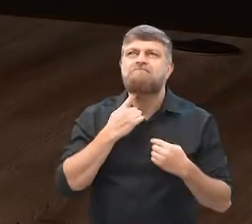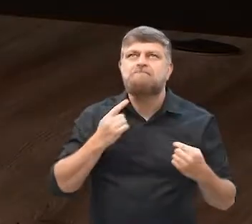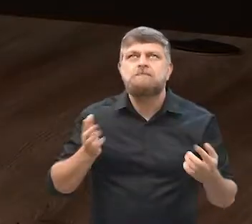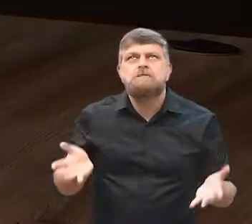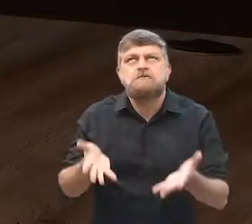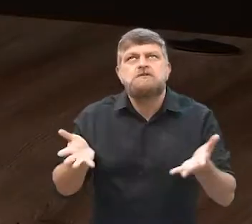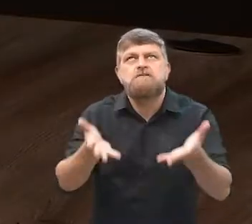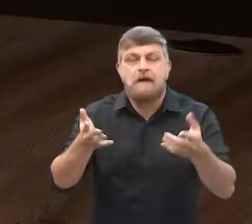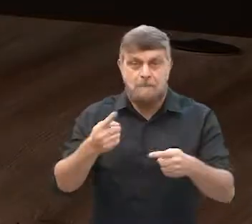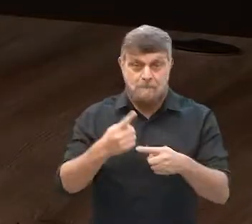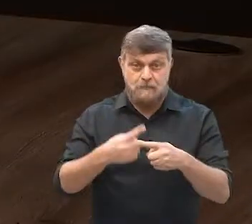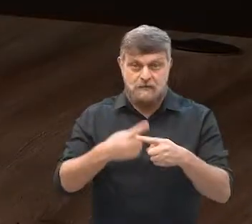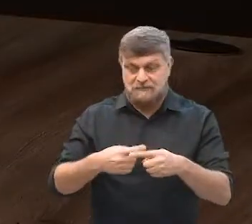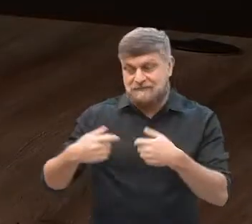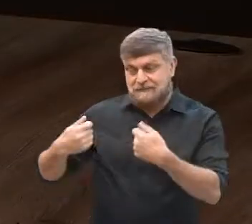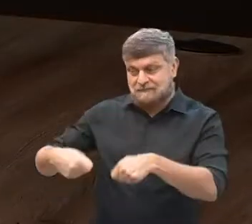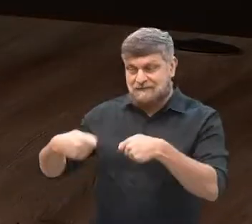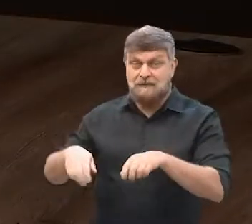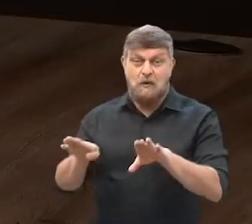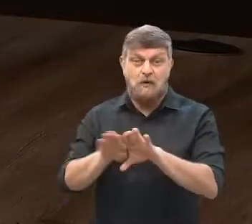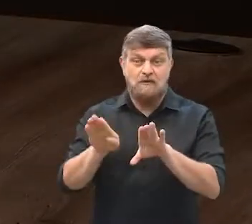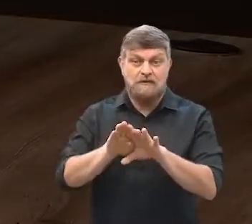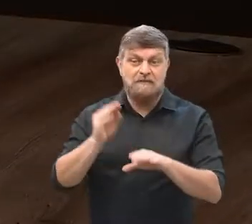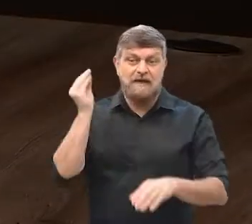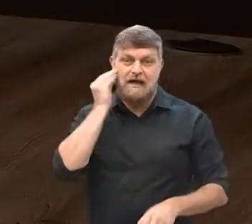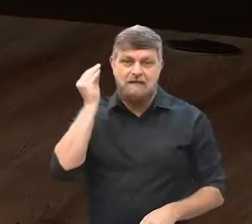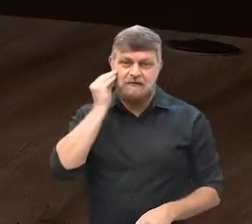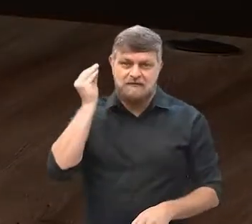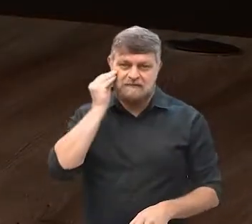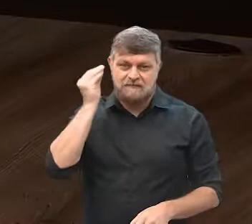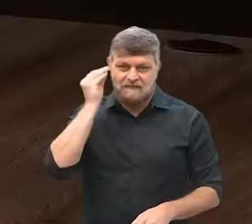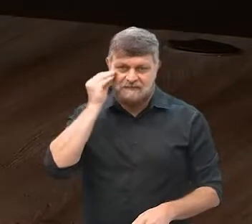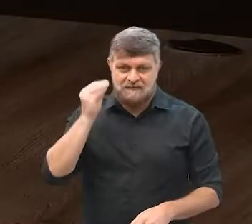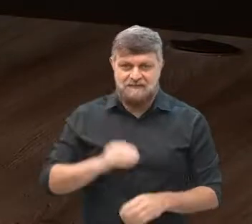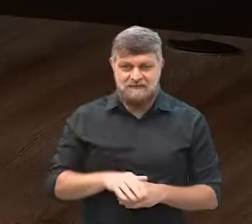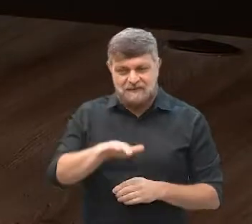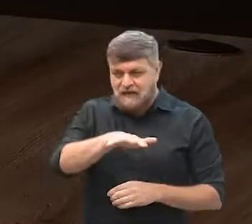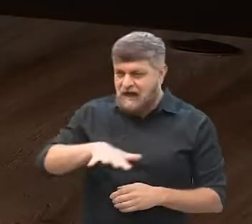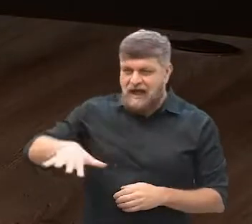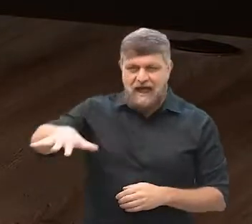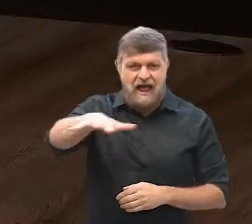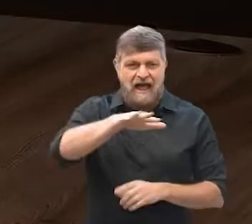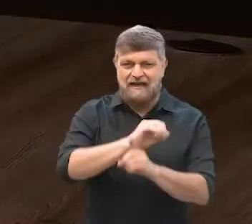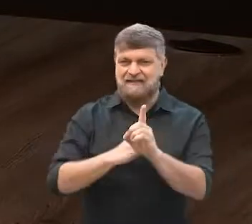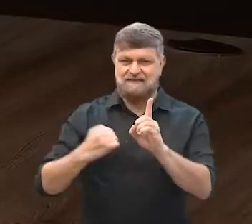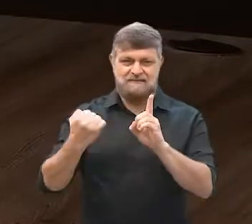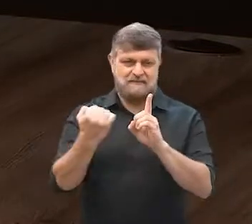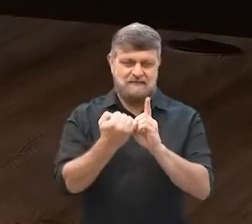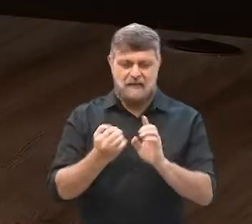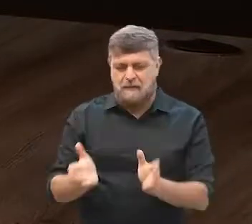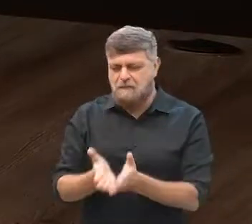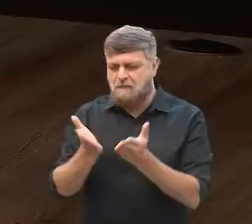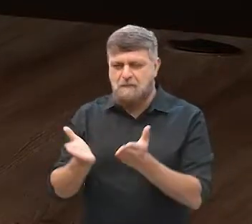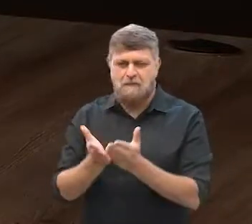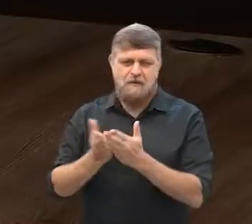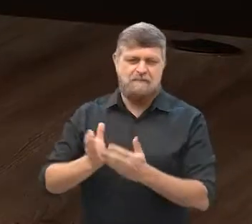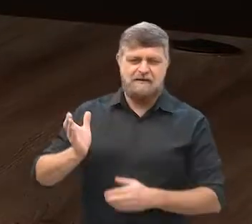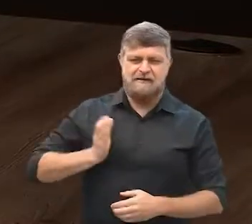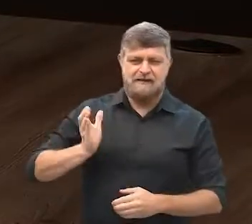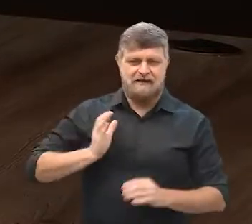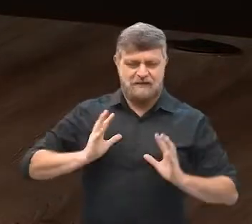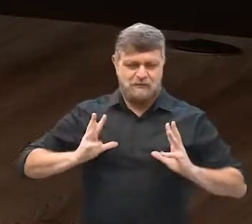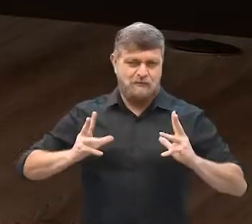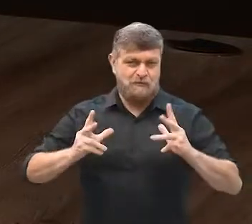por necessidade ou oportunidade permeia todas as classes sociais, segmentos